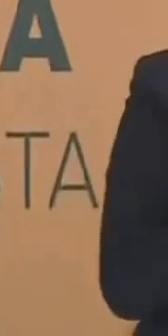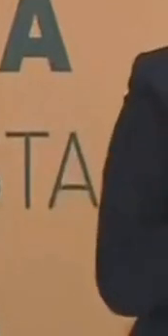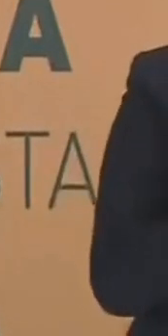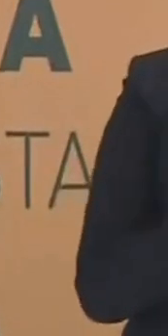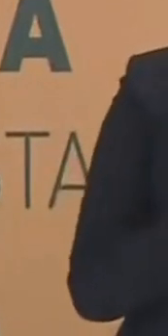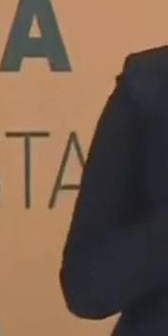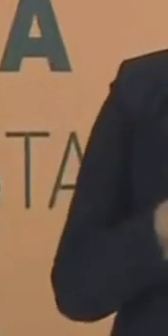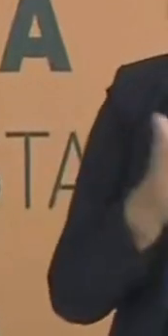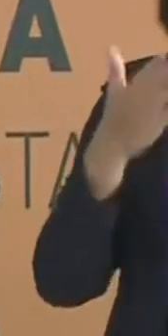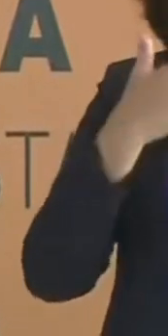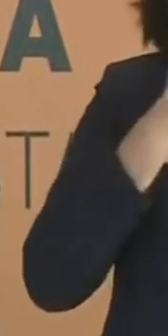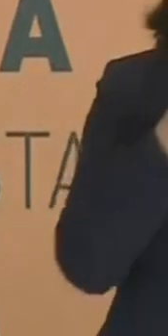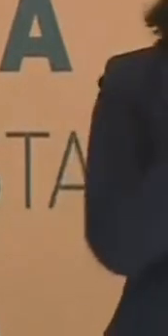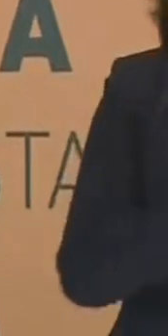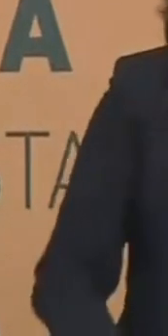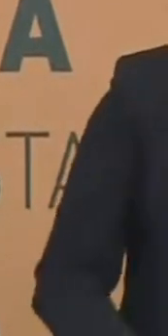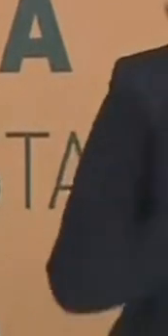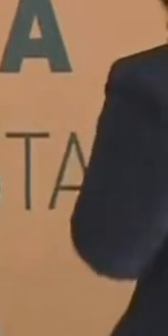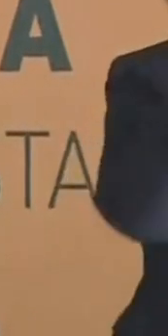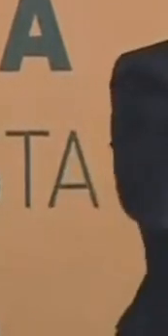ocupo.